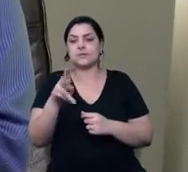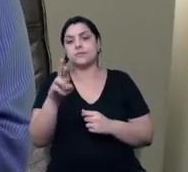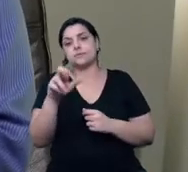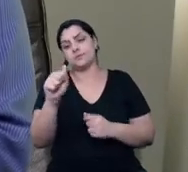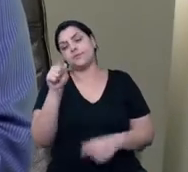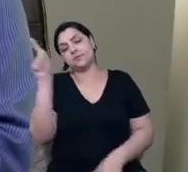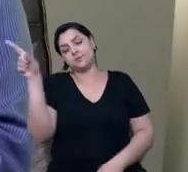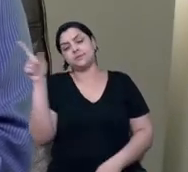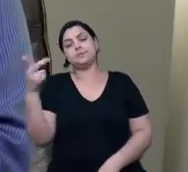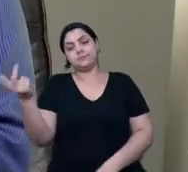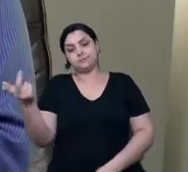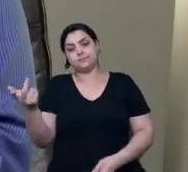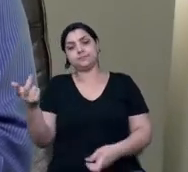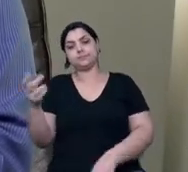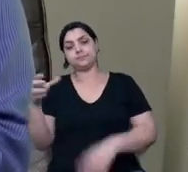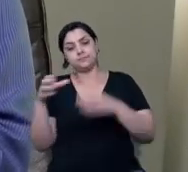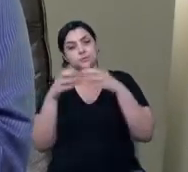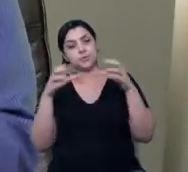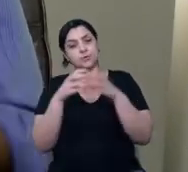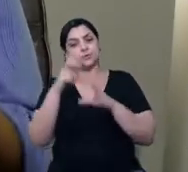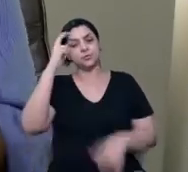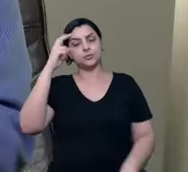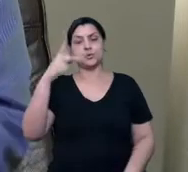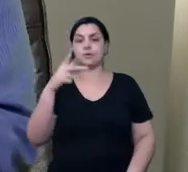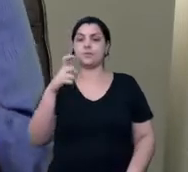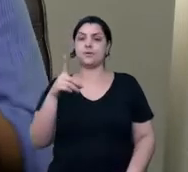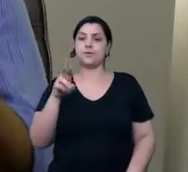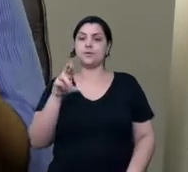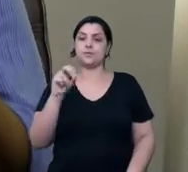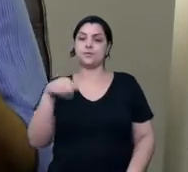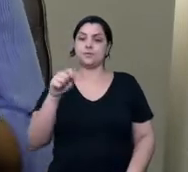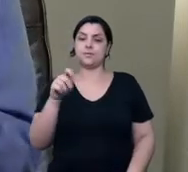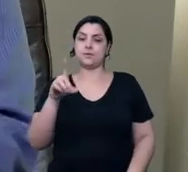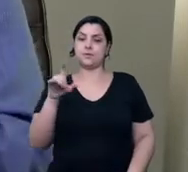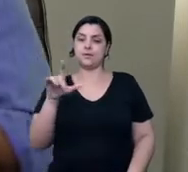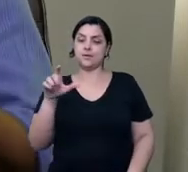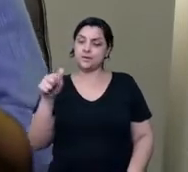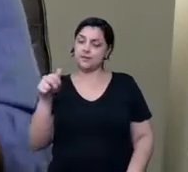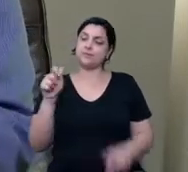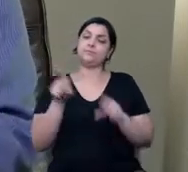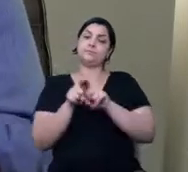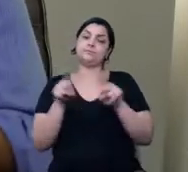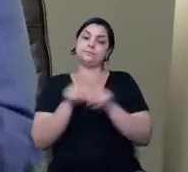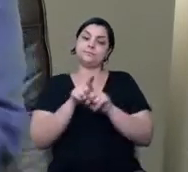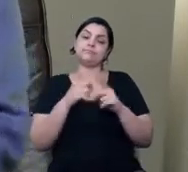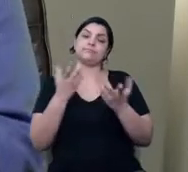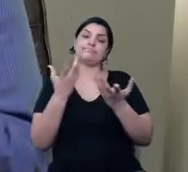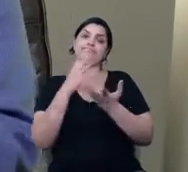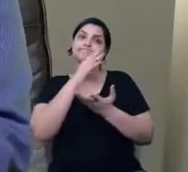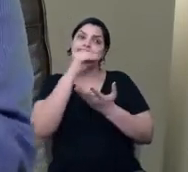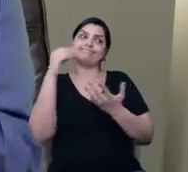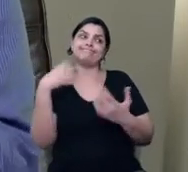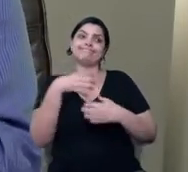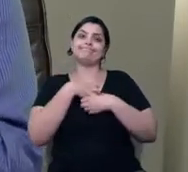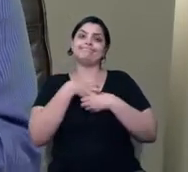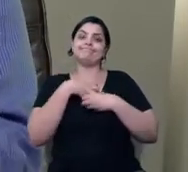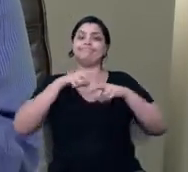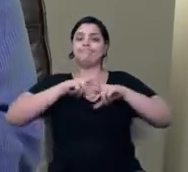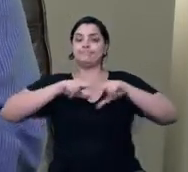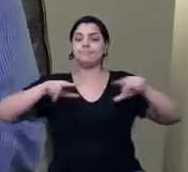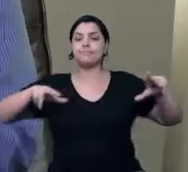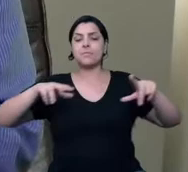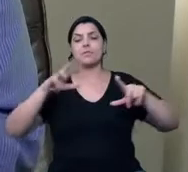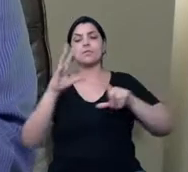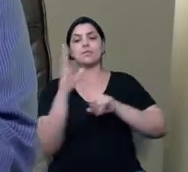Grupo Cultural Pedro Madalena, que eu falei, que a gente teve ali um momento de adolescência de estar vivendo várias diversas formas de arte